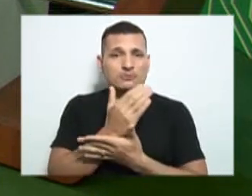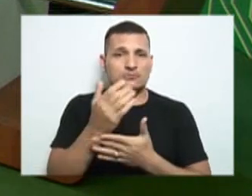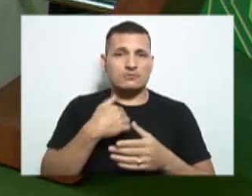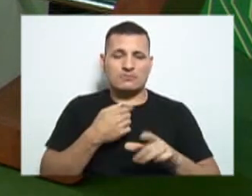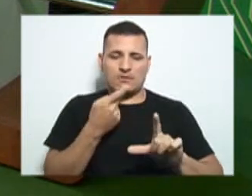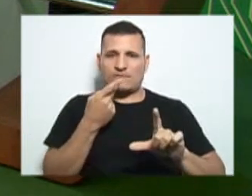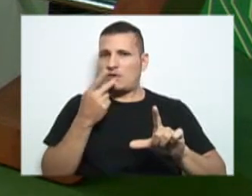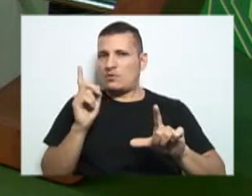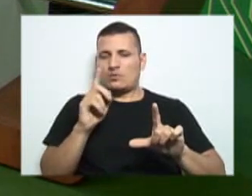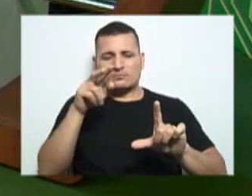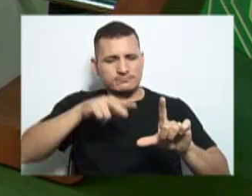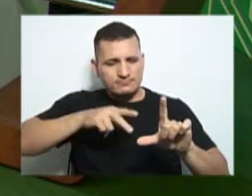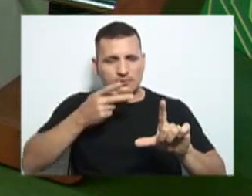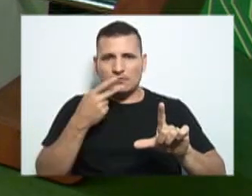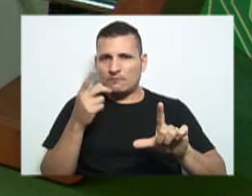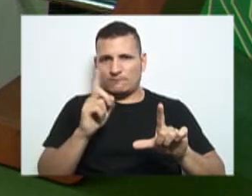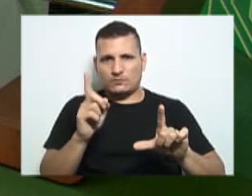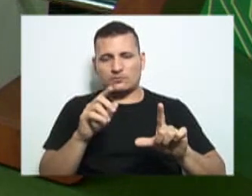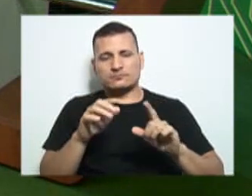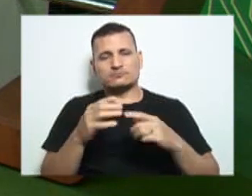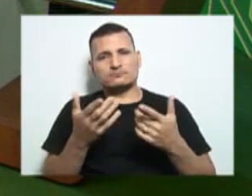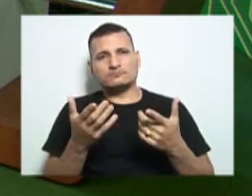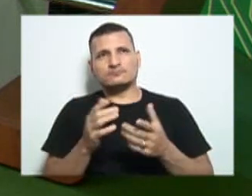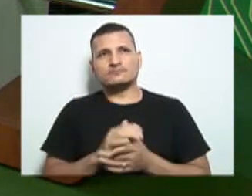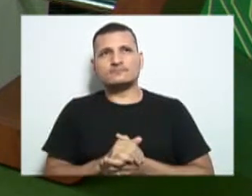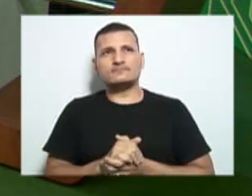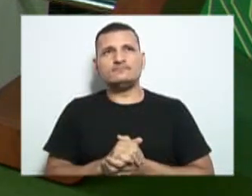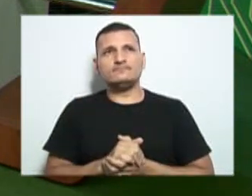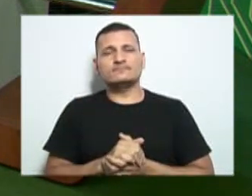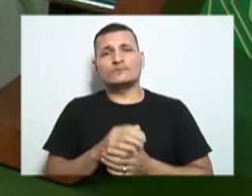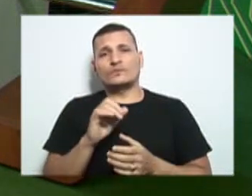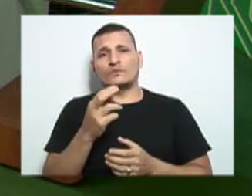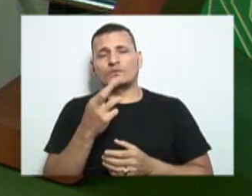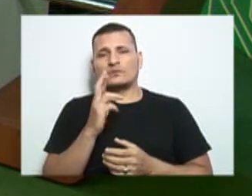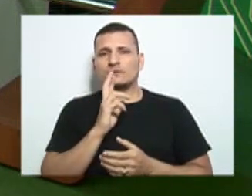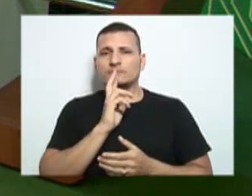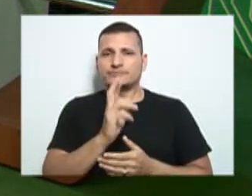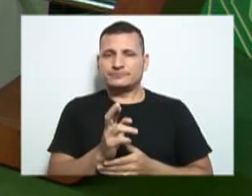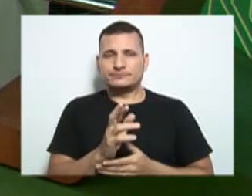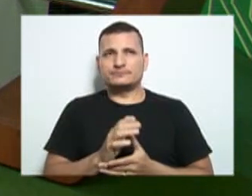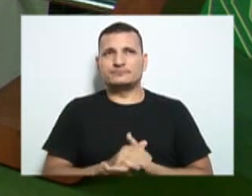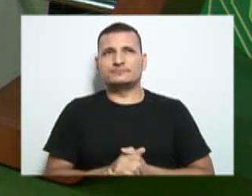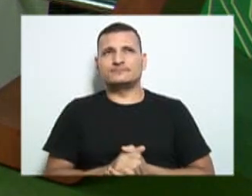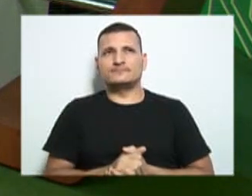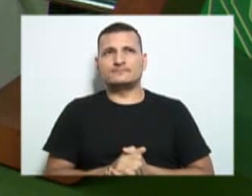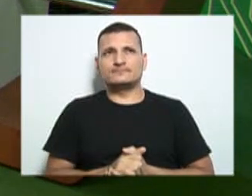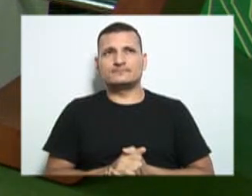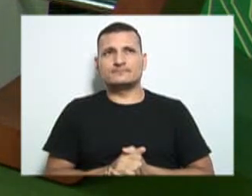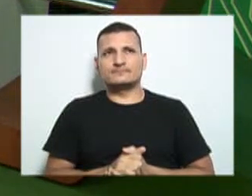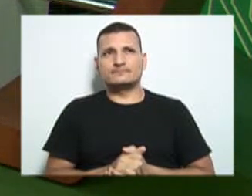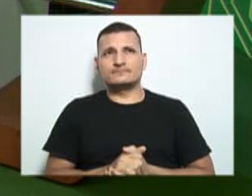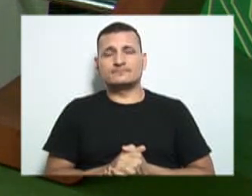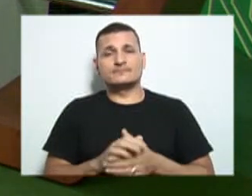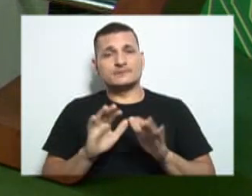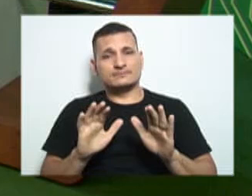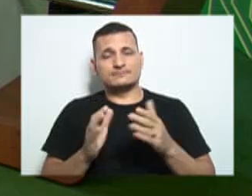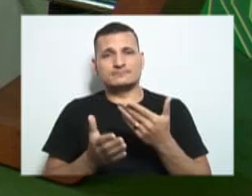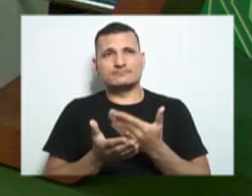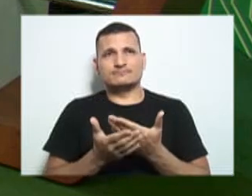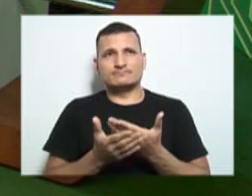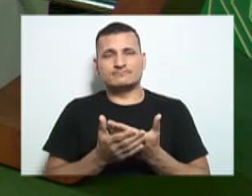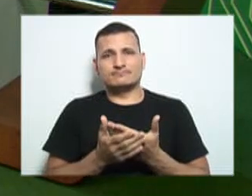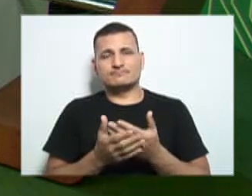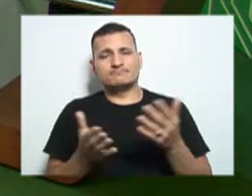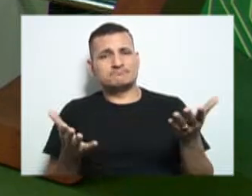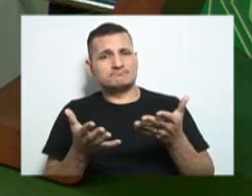algum comentário ou sem falar alguma resposta que vocês colocaram para a gente. Mas a nossa aula de hoje, ela